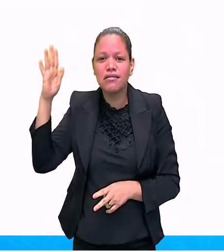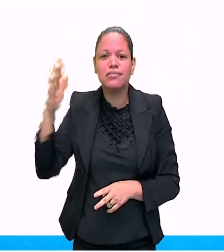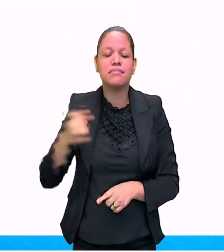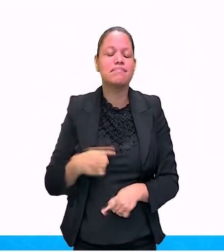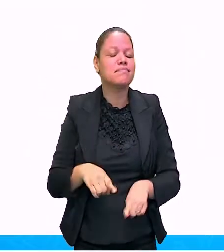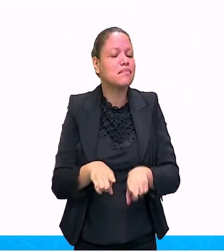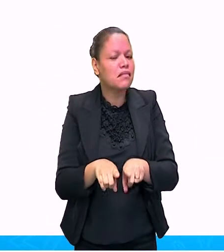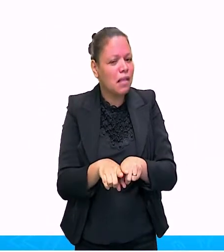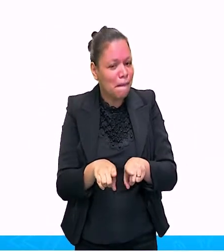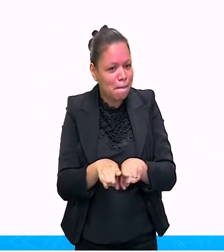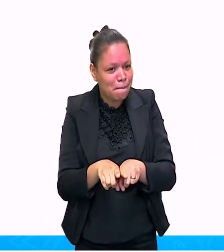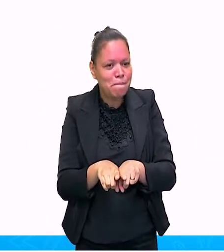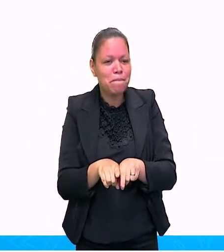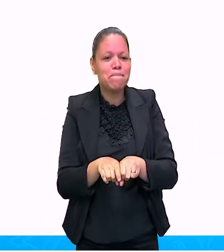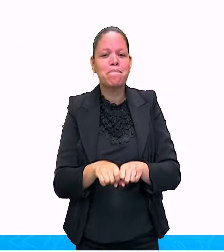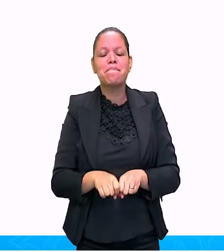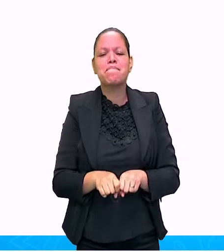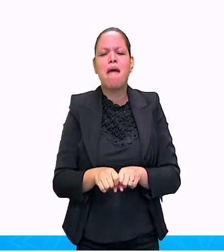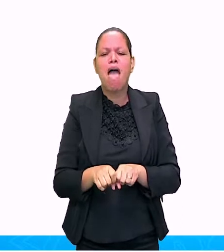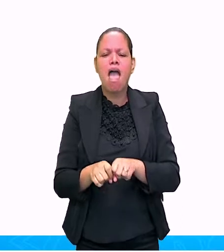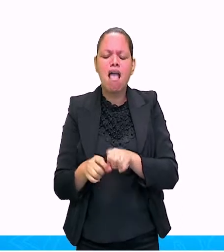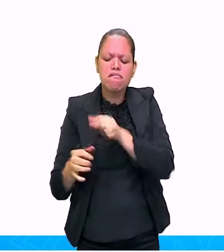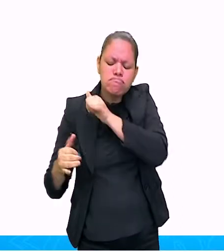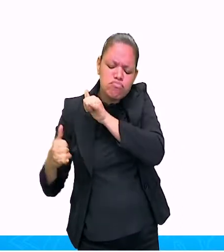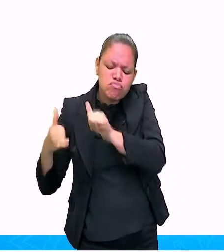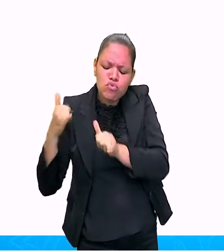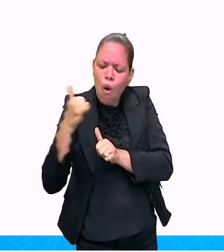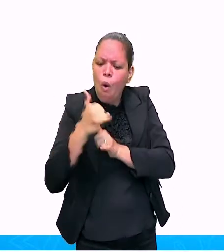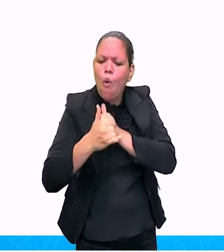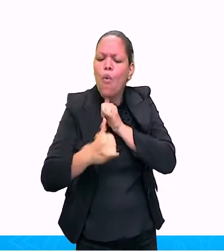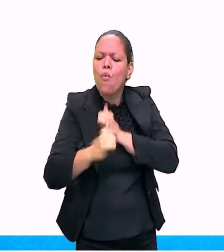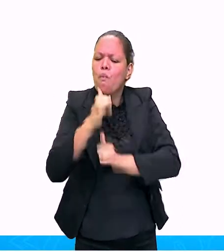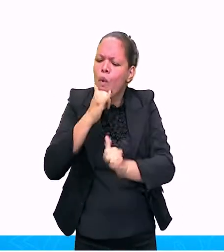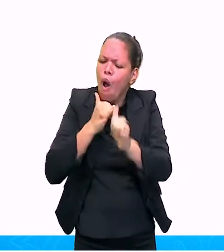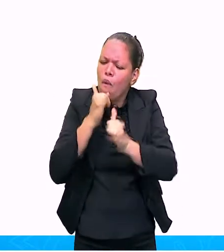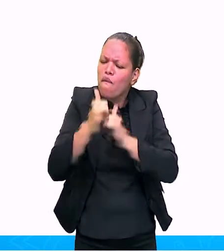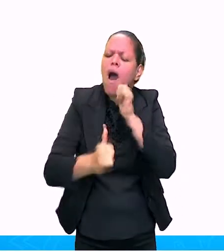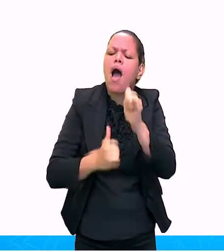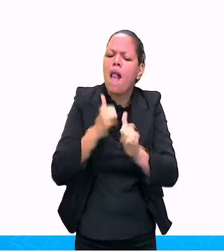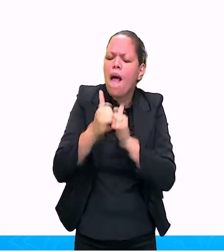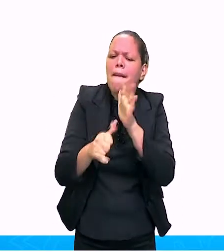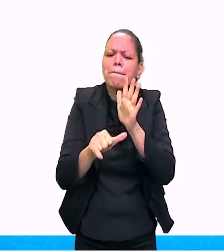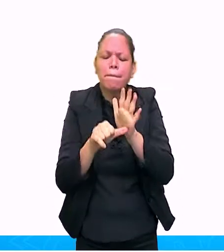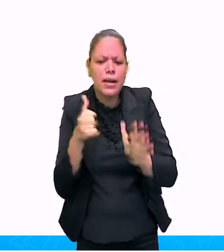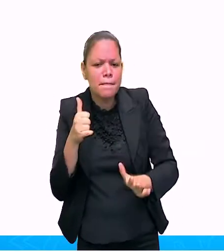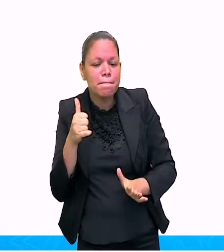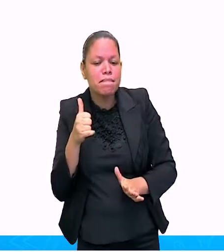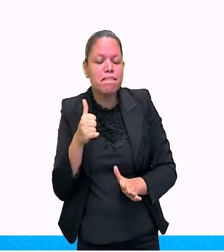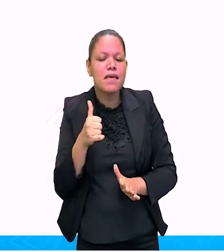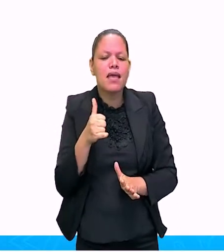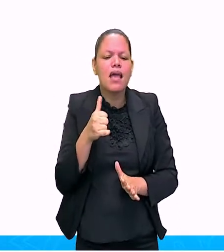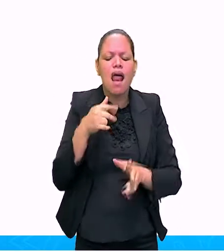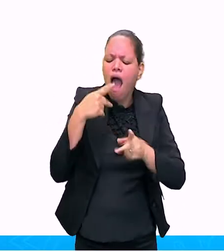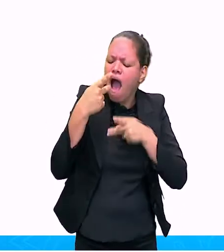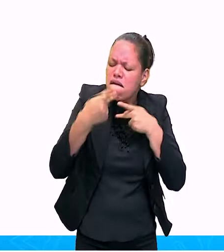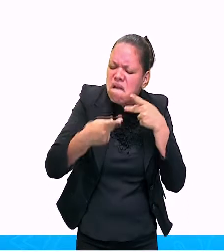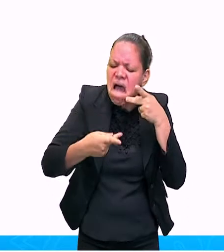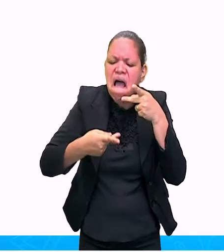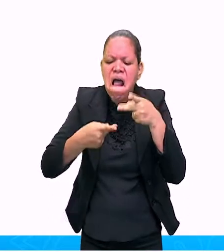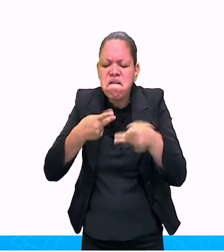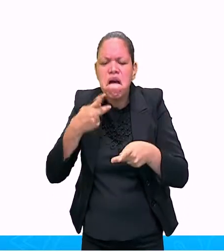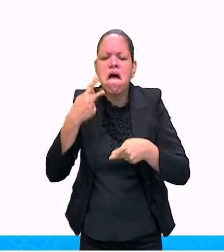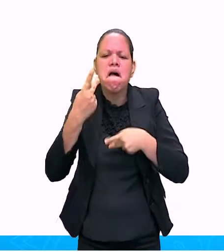definição, contados primeiro oralmente. Primeiro a pessoa vai